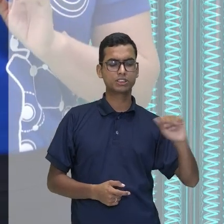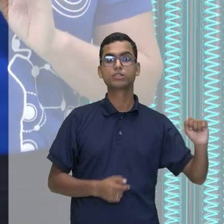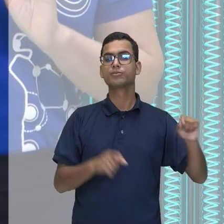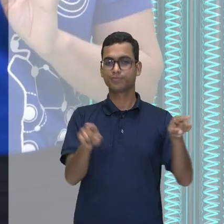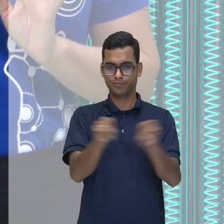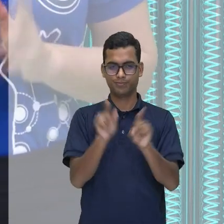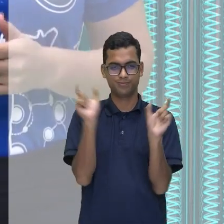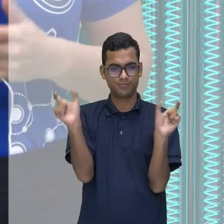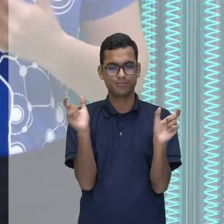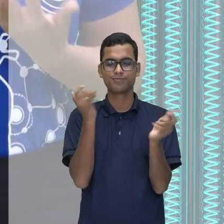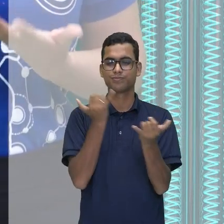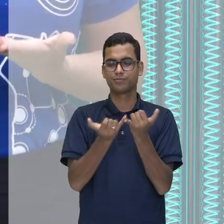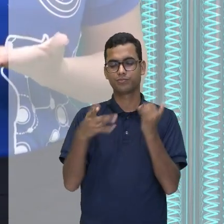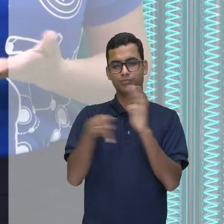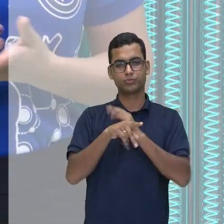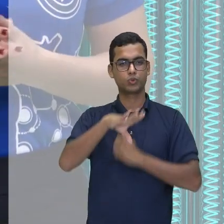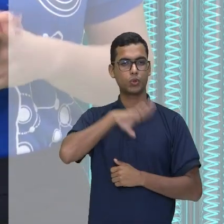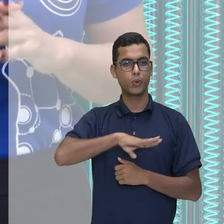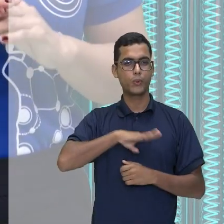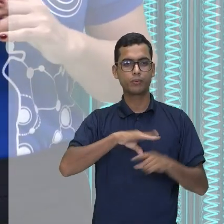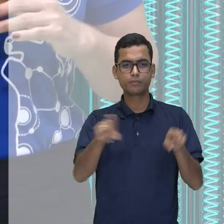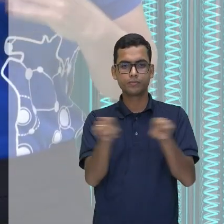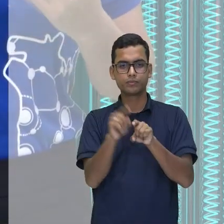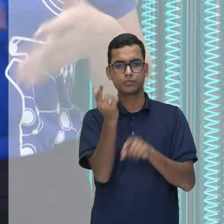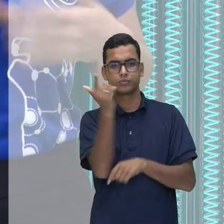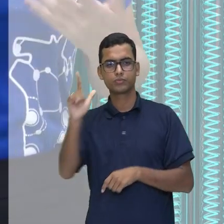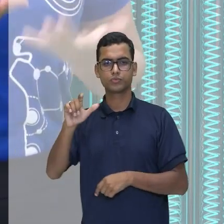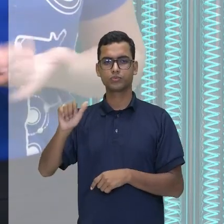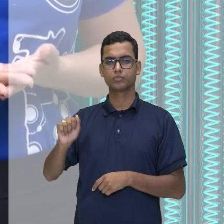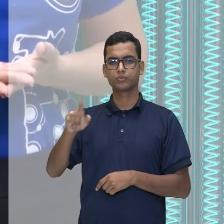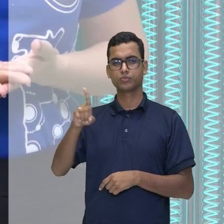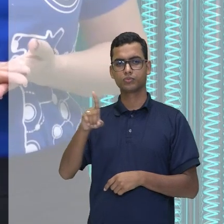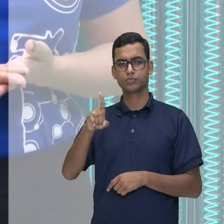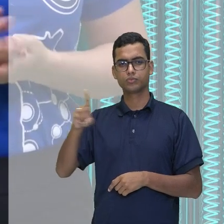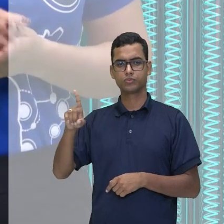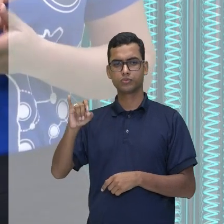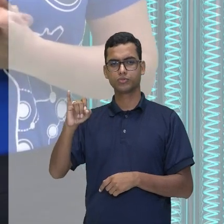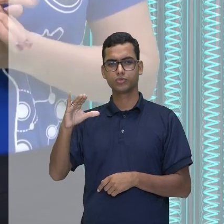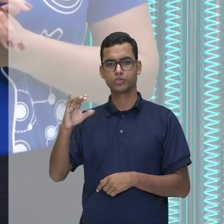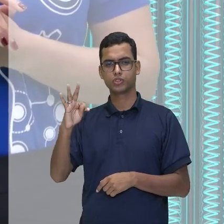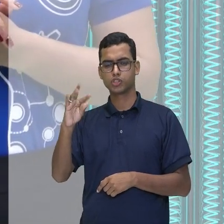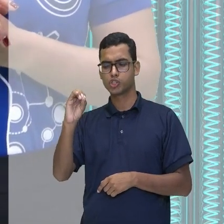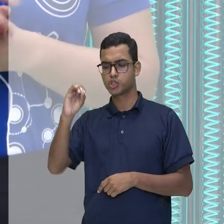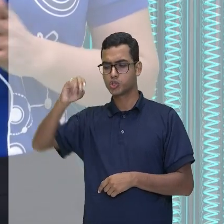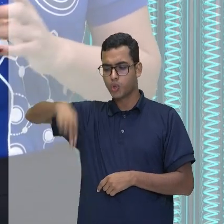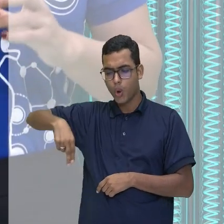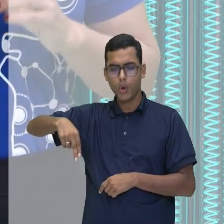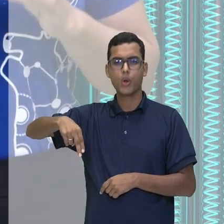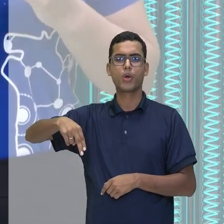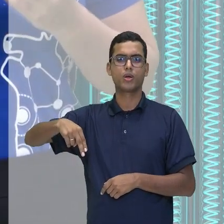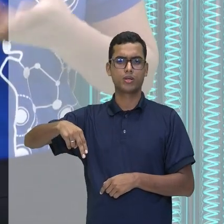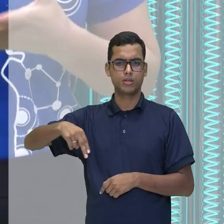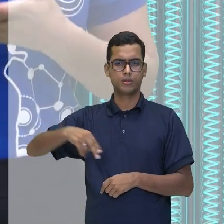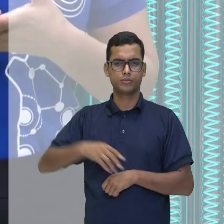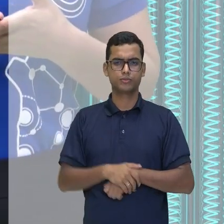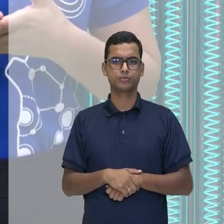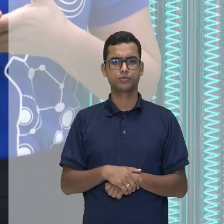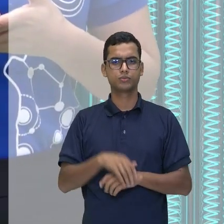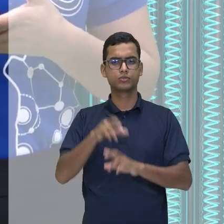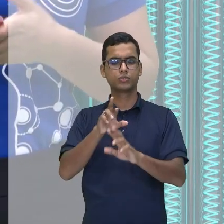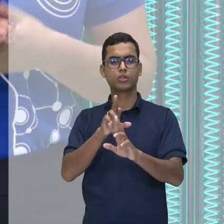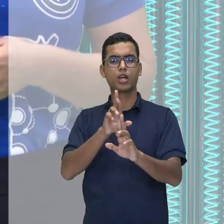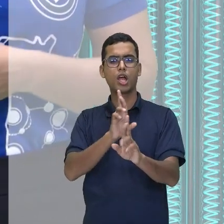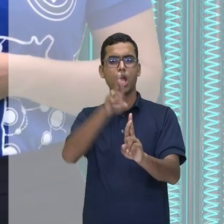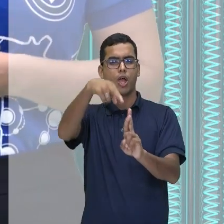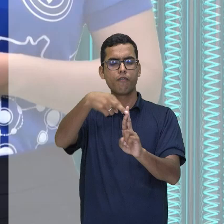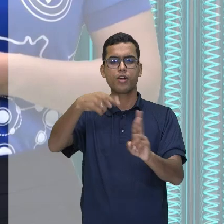mais estranha ali, porque ela não é cognata, mas vai que vocês saibam o significado, tá bom? Mas addiction se refere a vício,